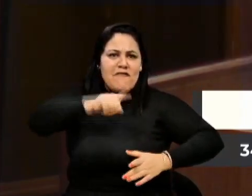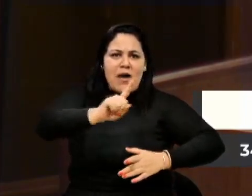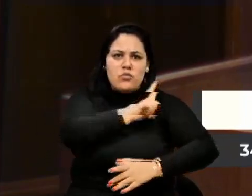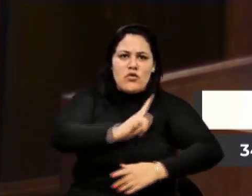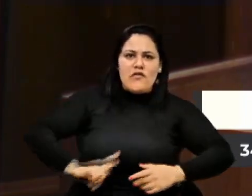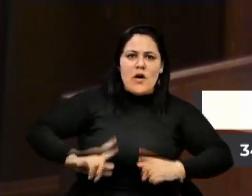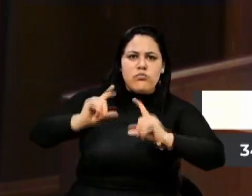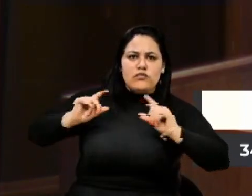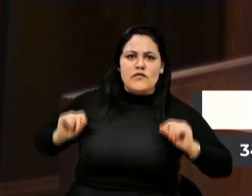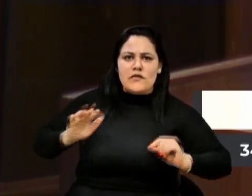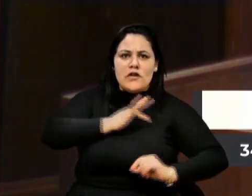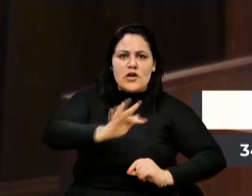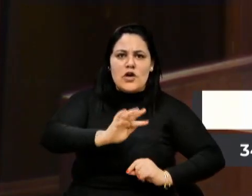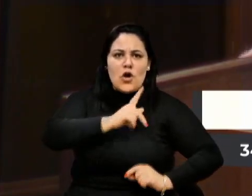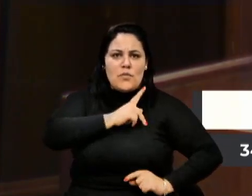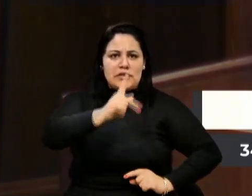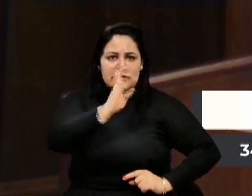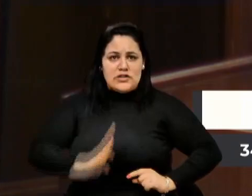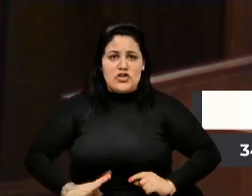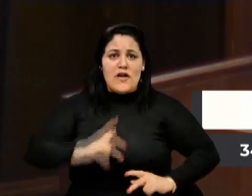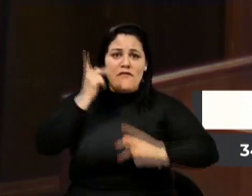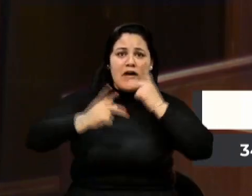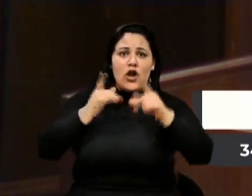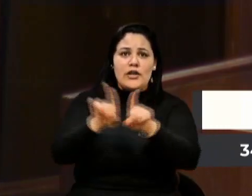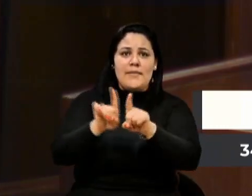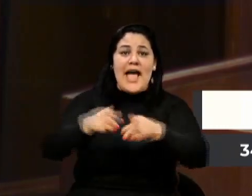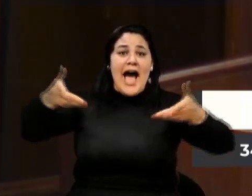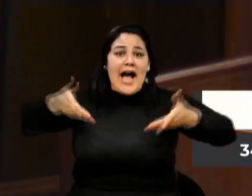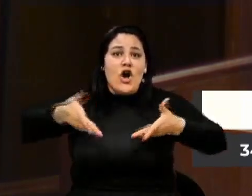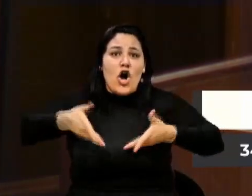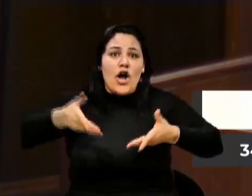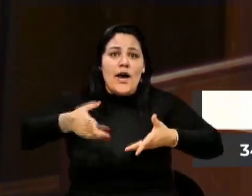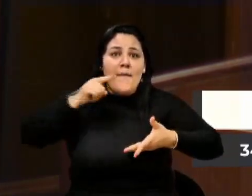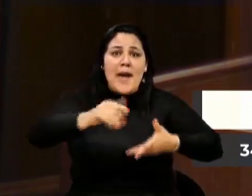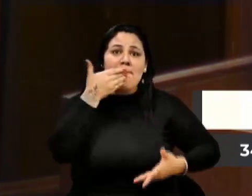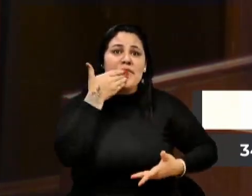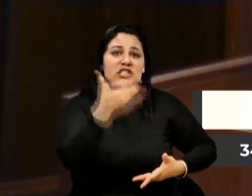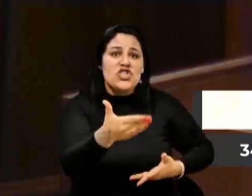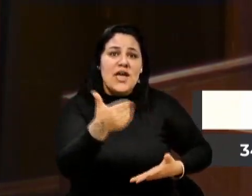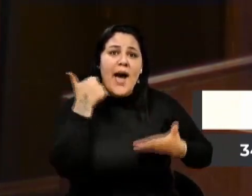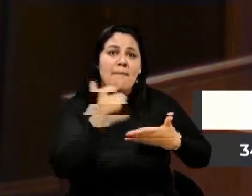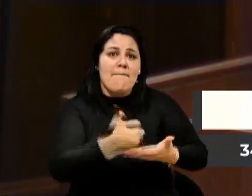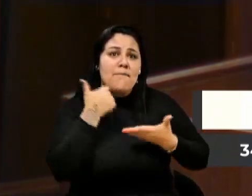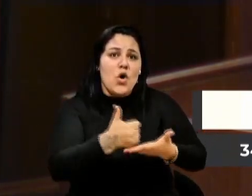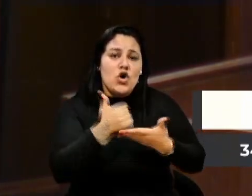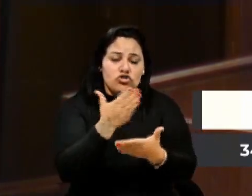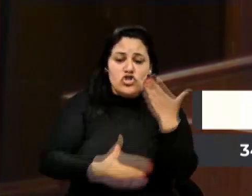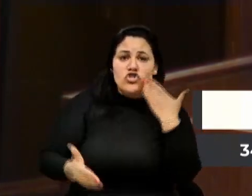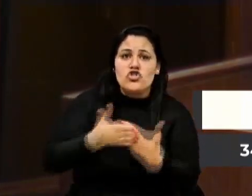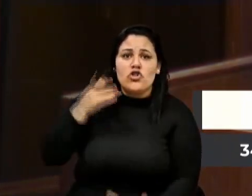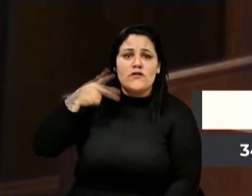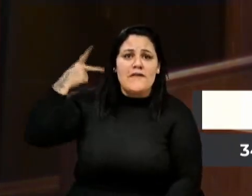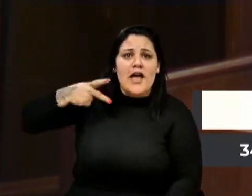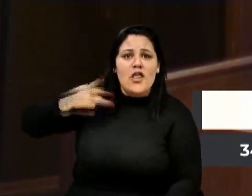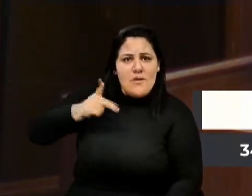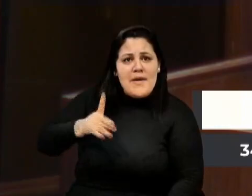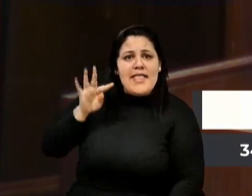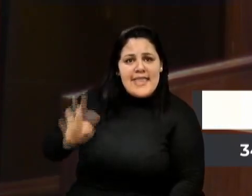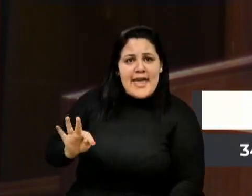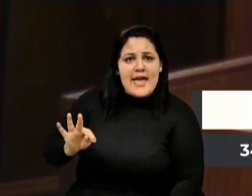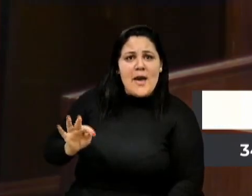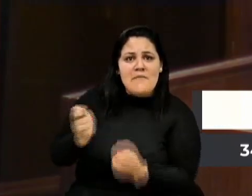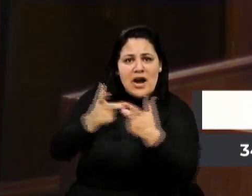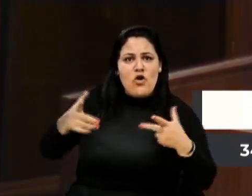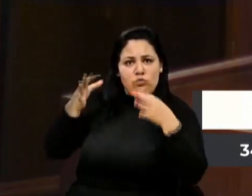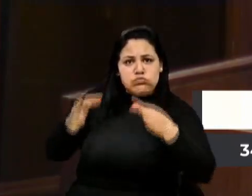o presidente nacional se manifestou. Agora, para pedir apoio dos vereadores do PT para